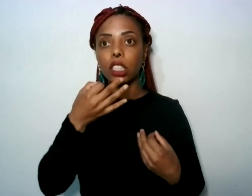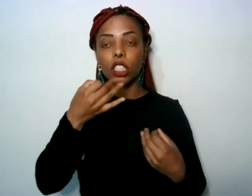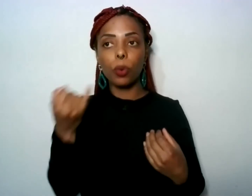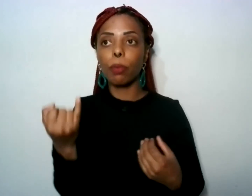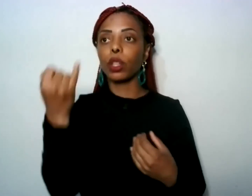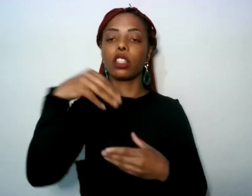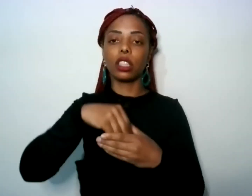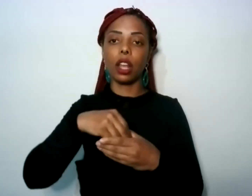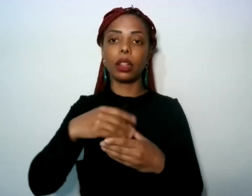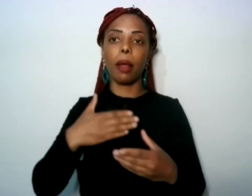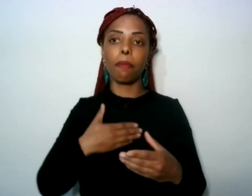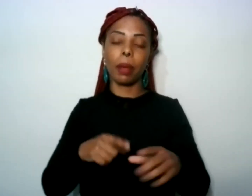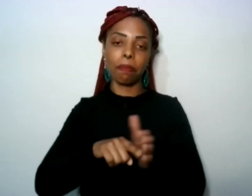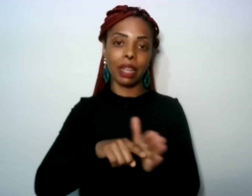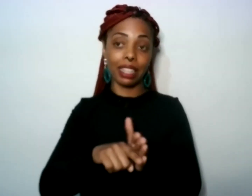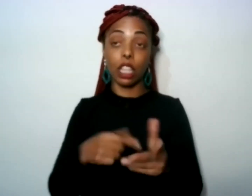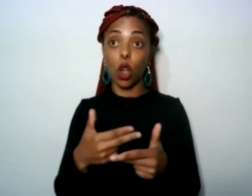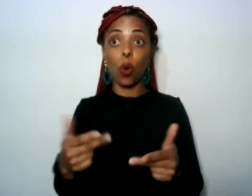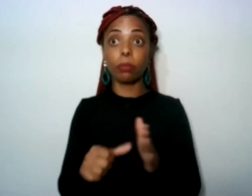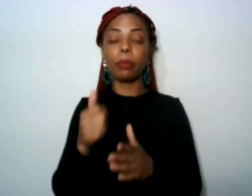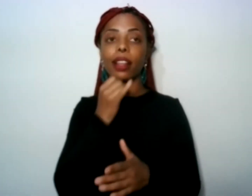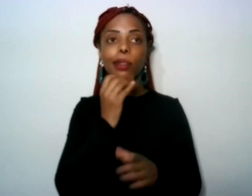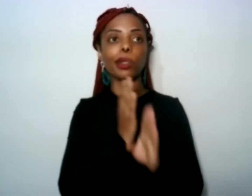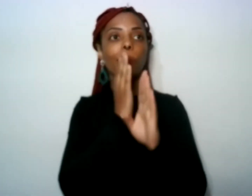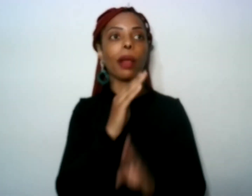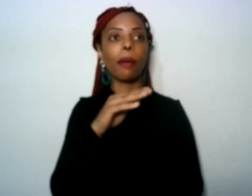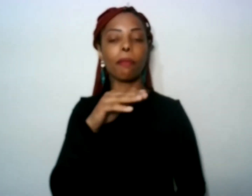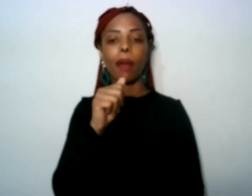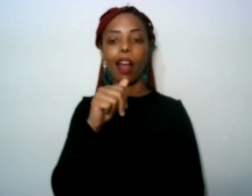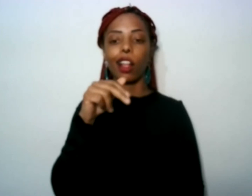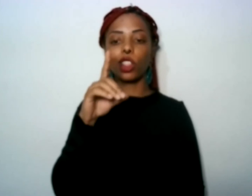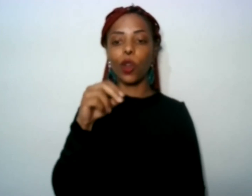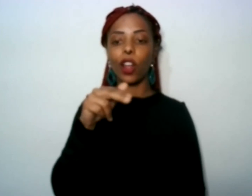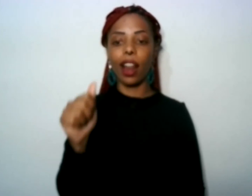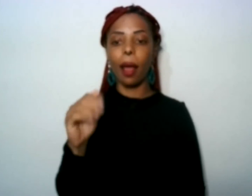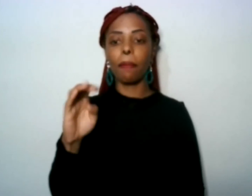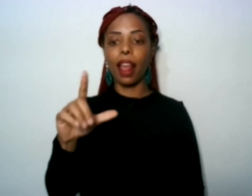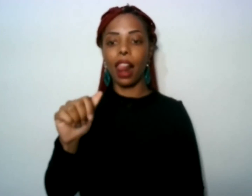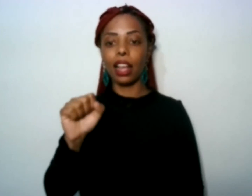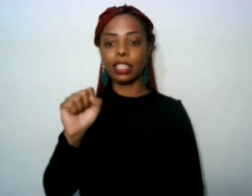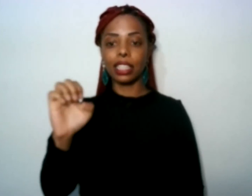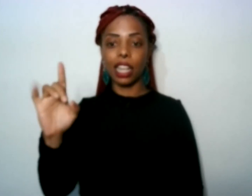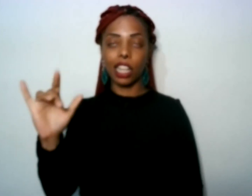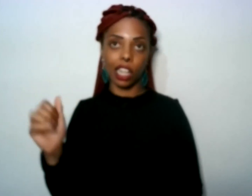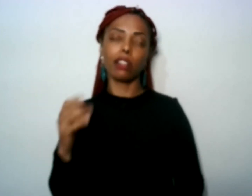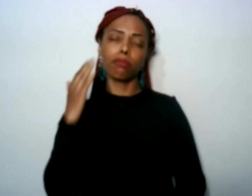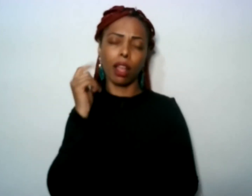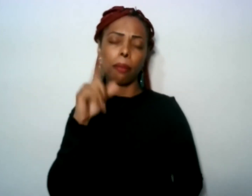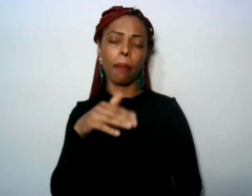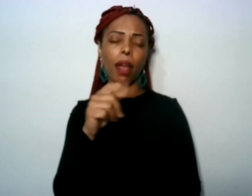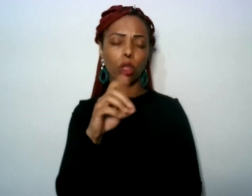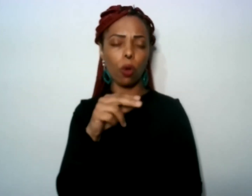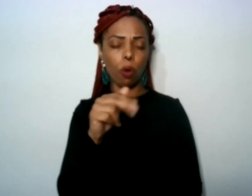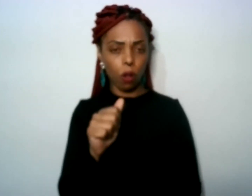que aconteceram por exemplo a descoberta da Madonna de la Cédia que a gente sabia que era uma Madonna já tinha olhado